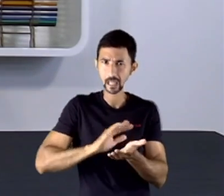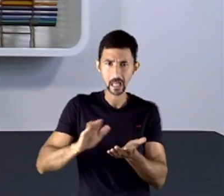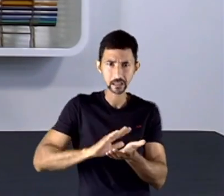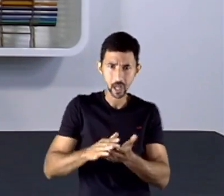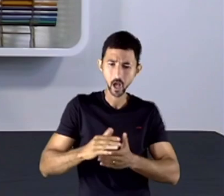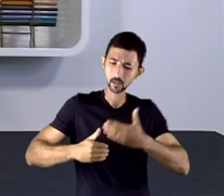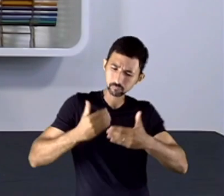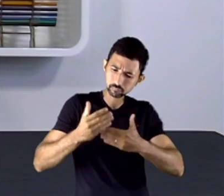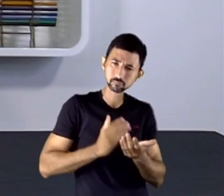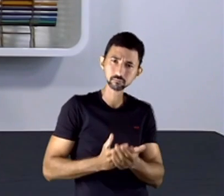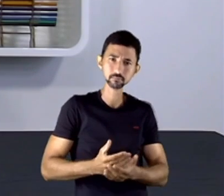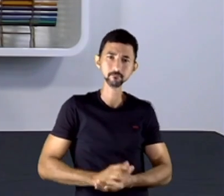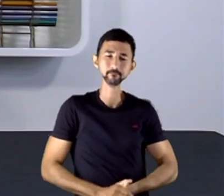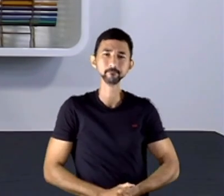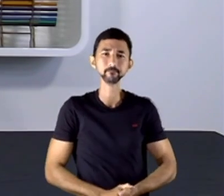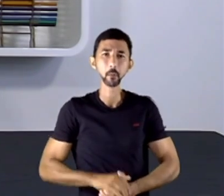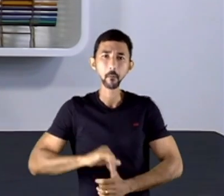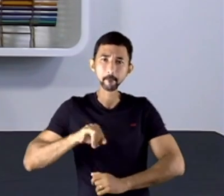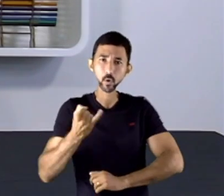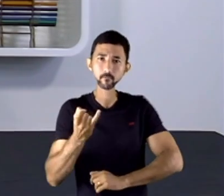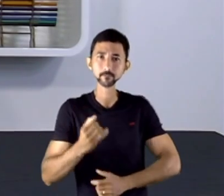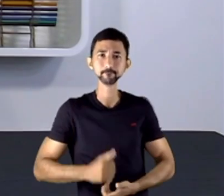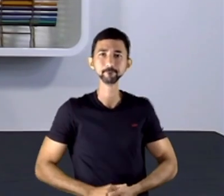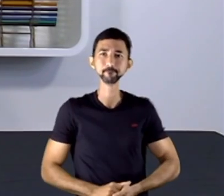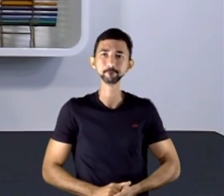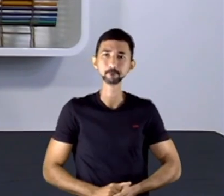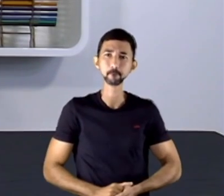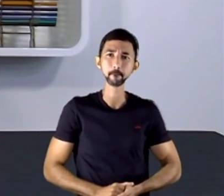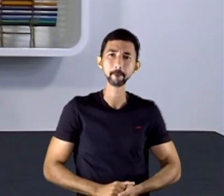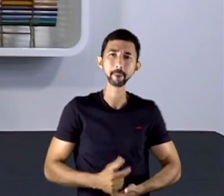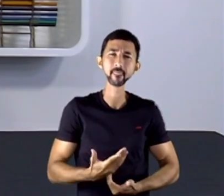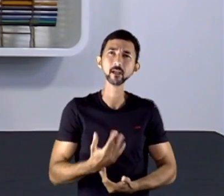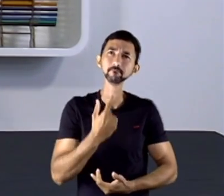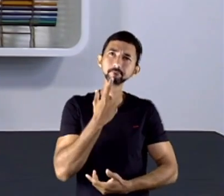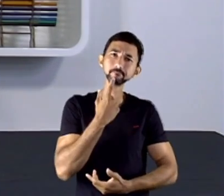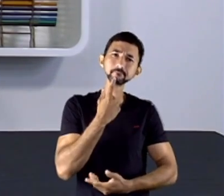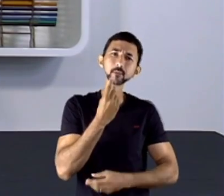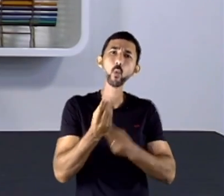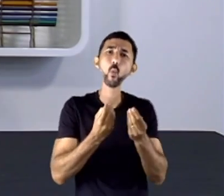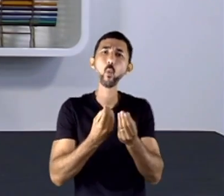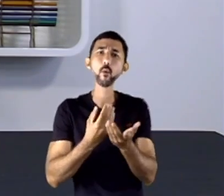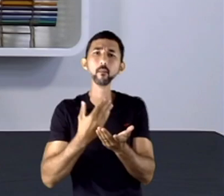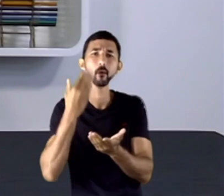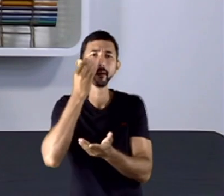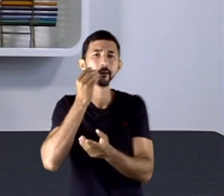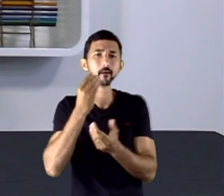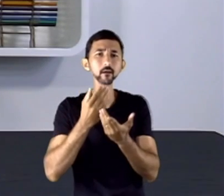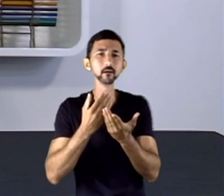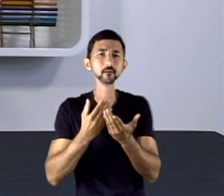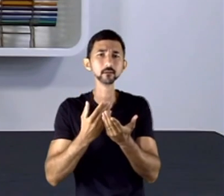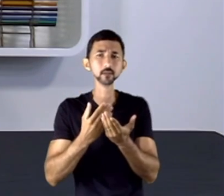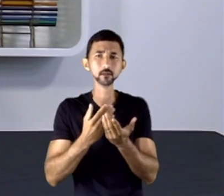sem desperdício. E aí, como é que eu posso analisar se